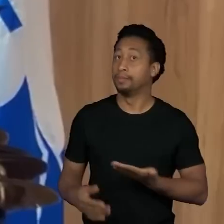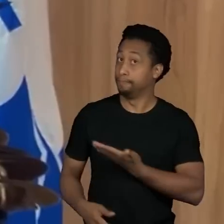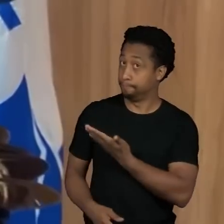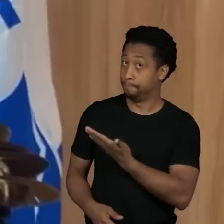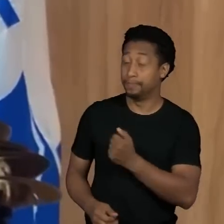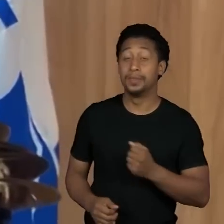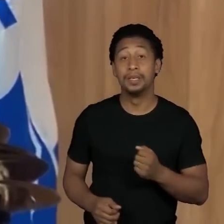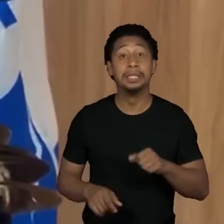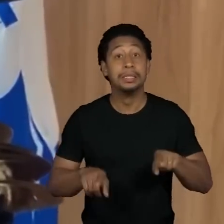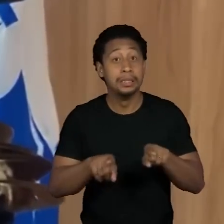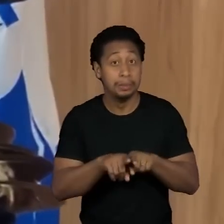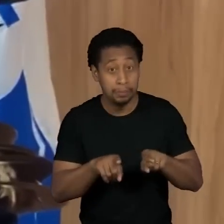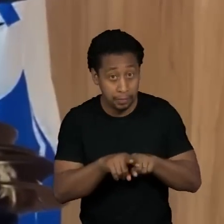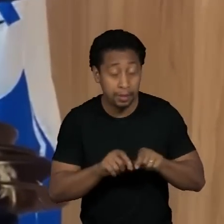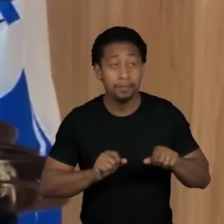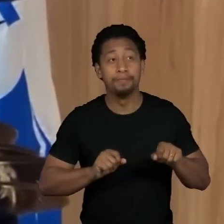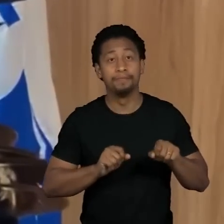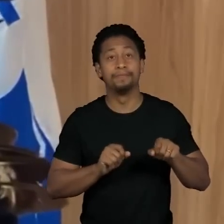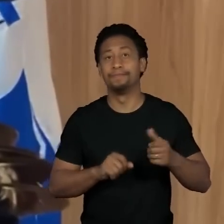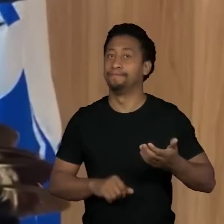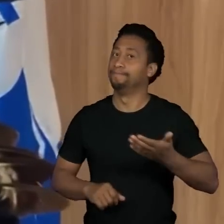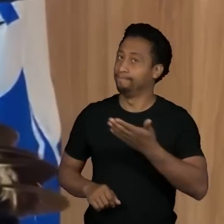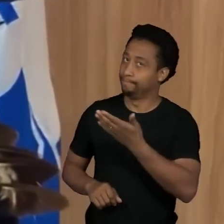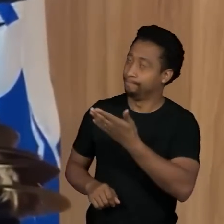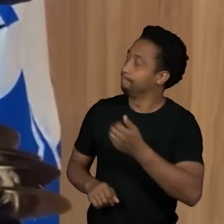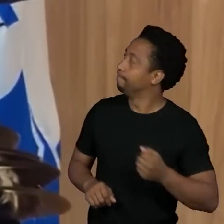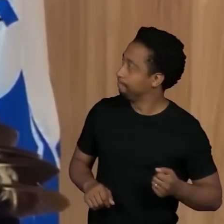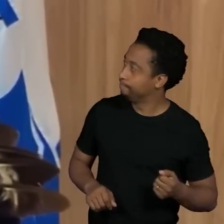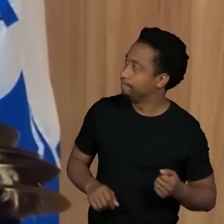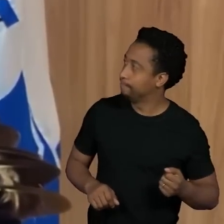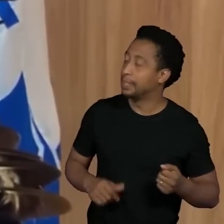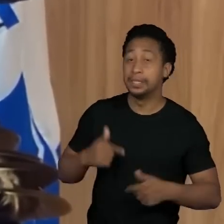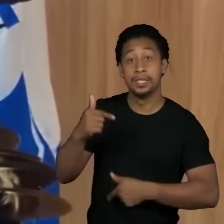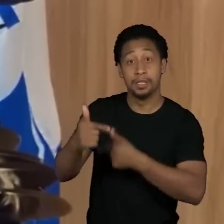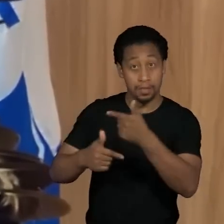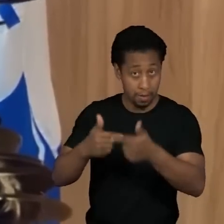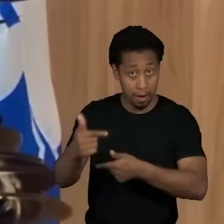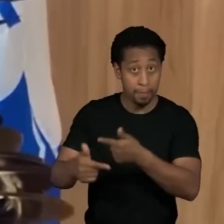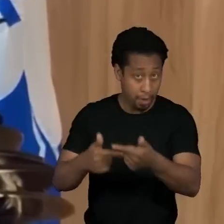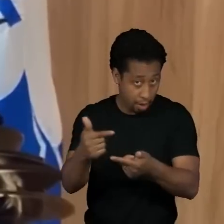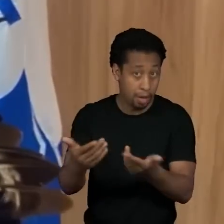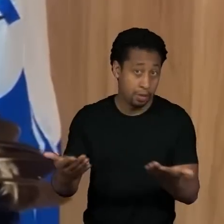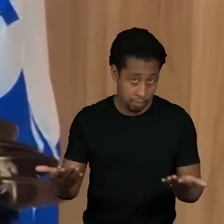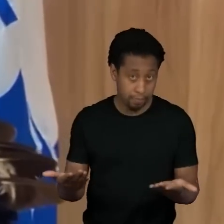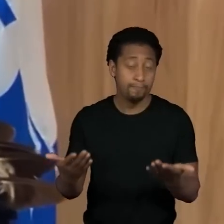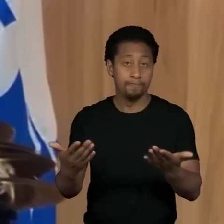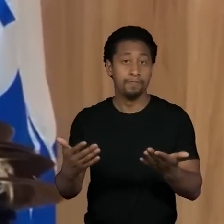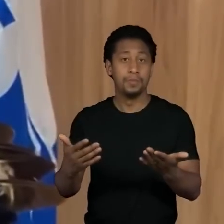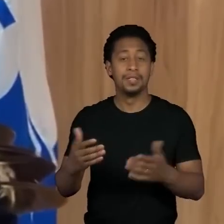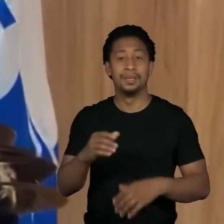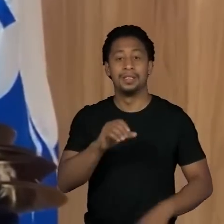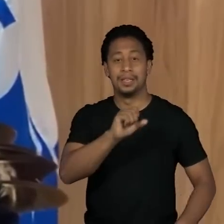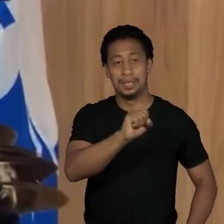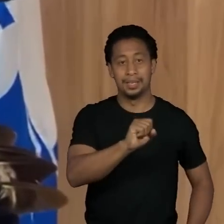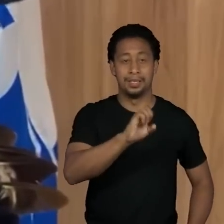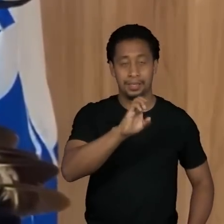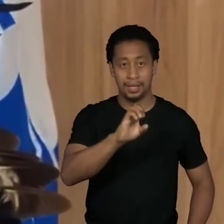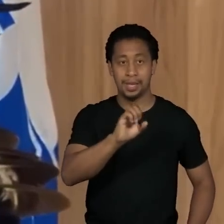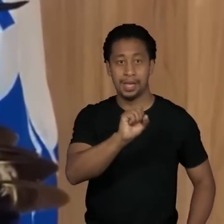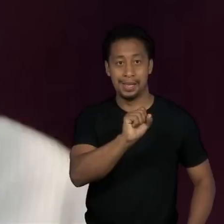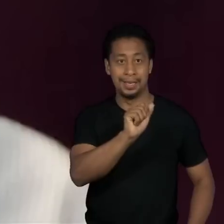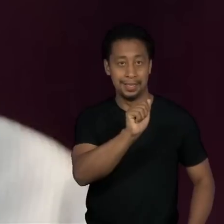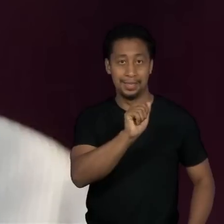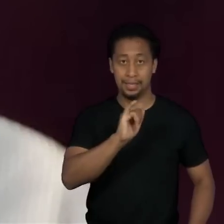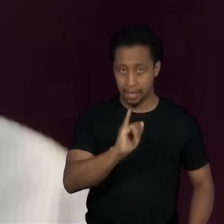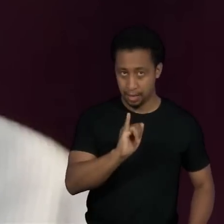Wapistana, né? Nós temos o Veli Tapeba na condução da CESAI, da Secretaria de Saúde